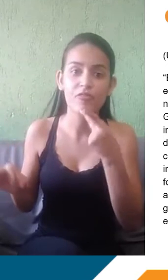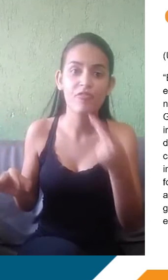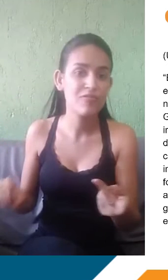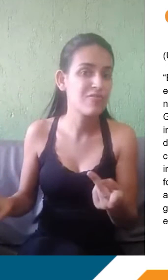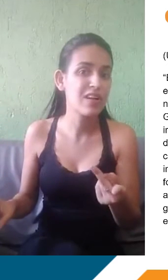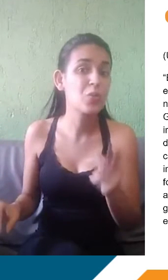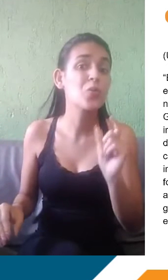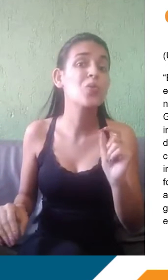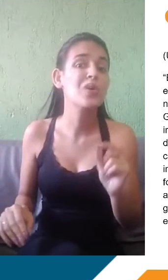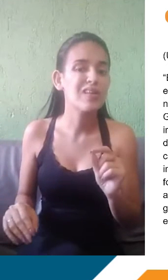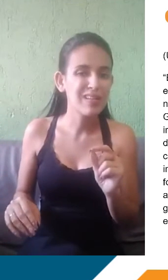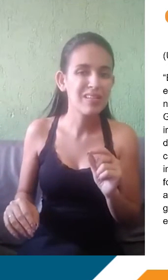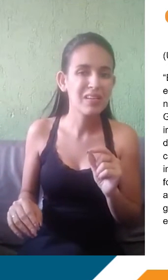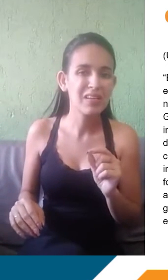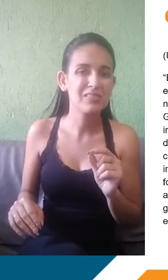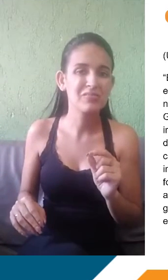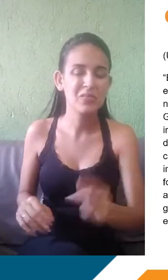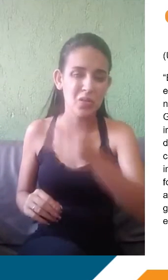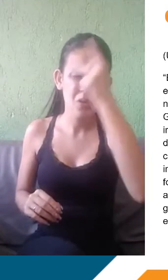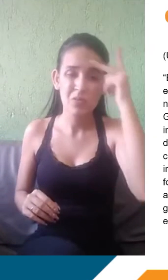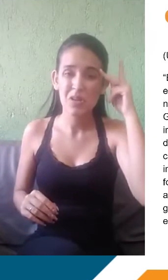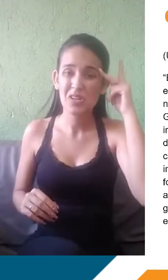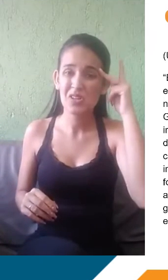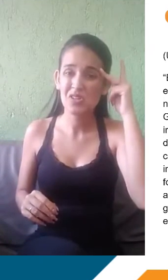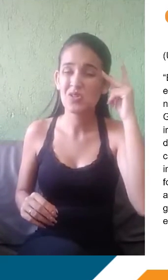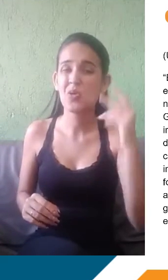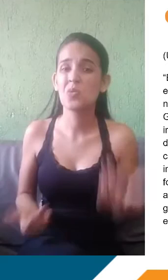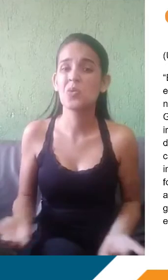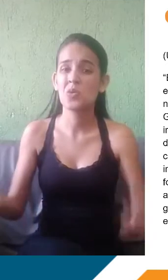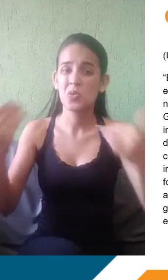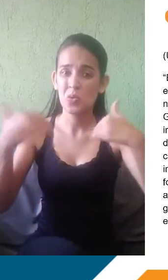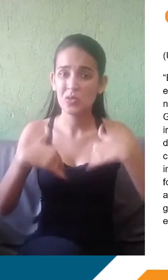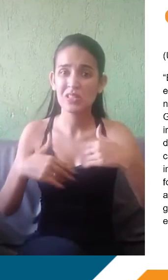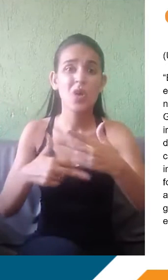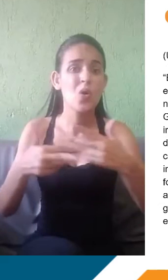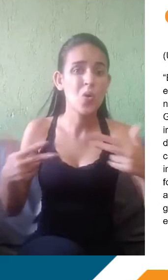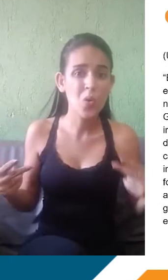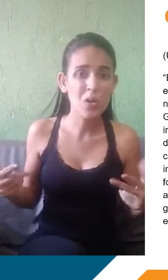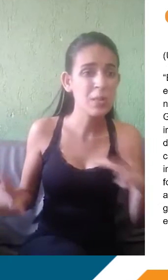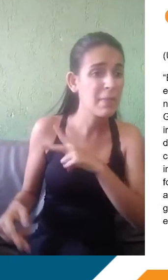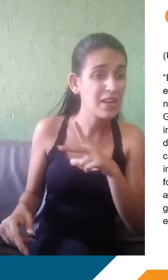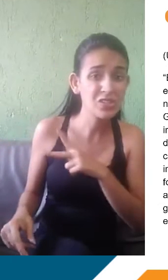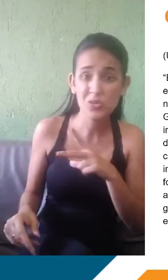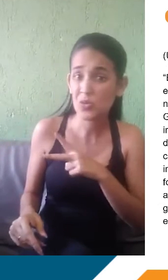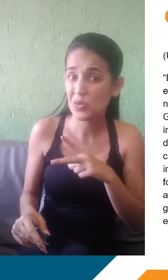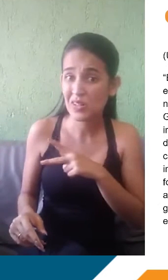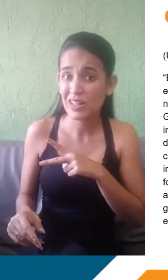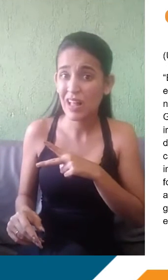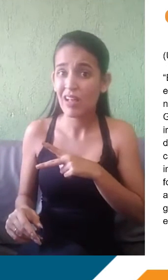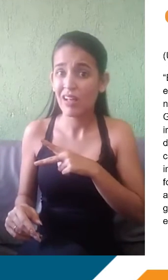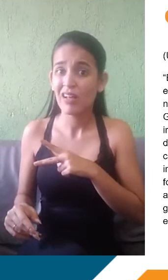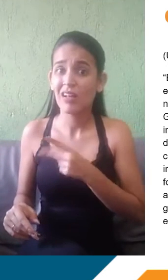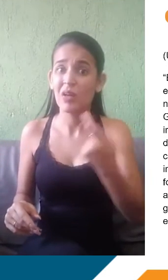repreender o caminho que literatos usam de partir de fatos particulares e detalhados para deles chegar a regras gerais